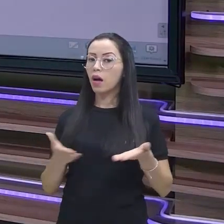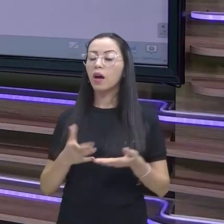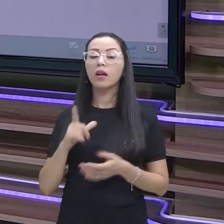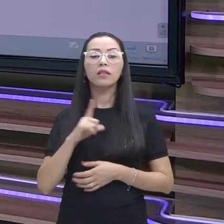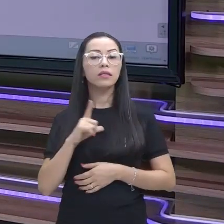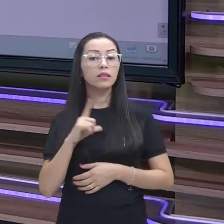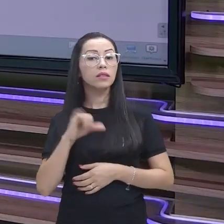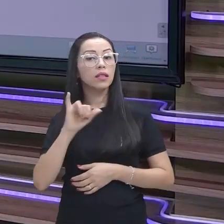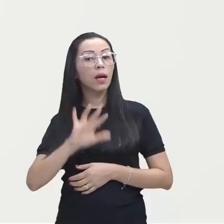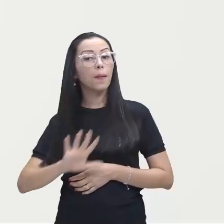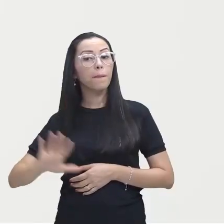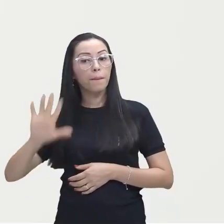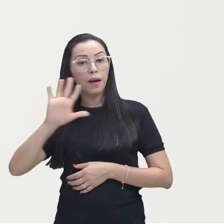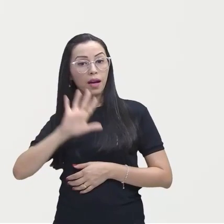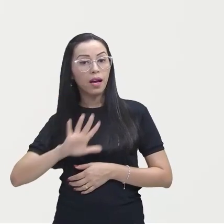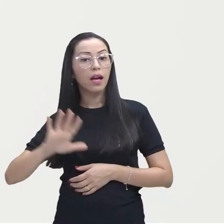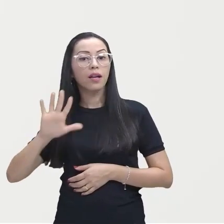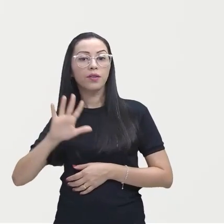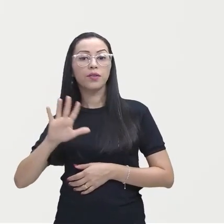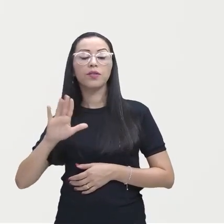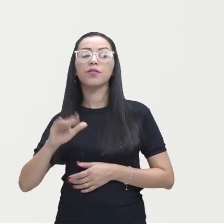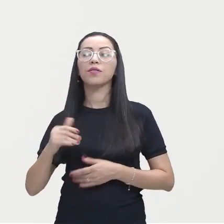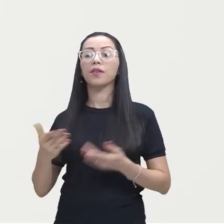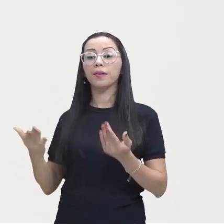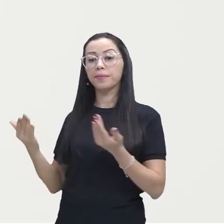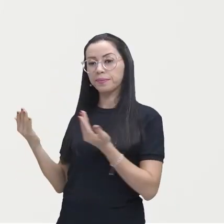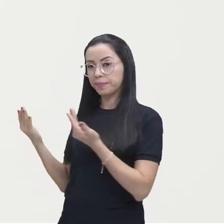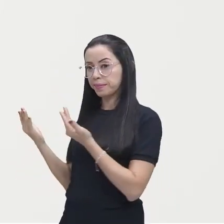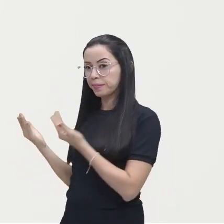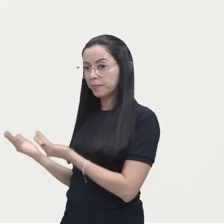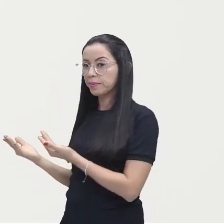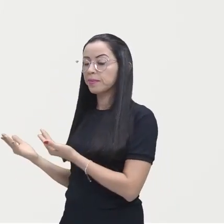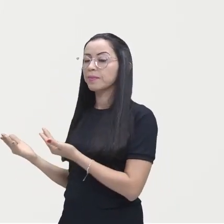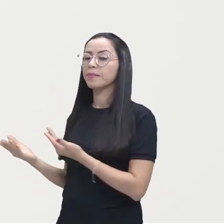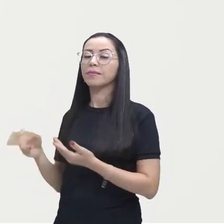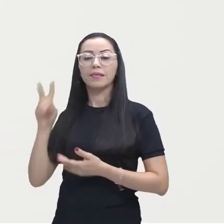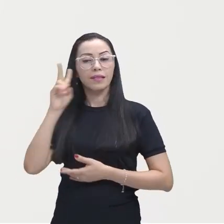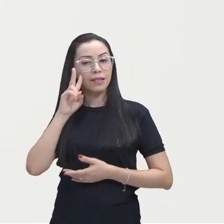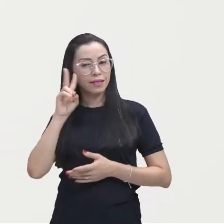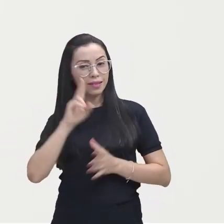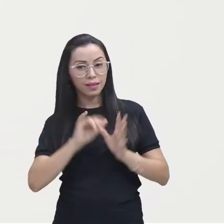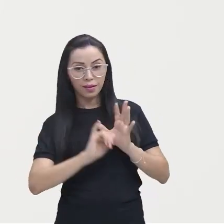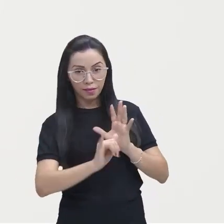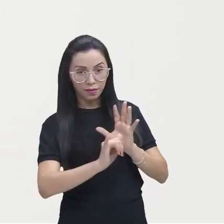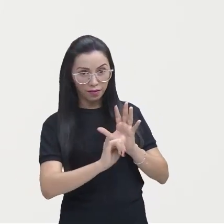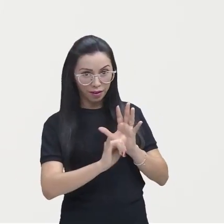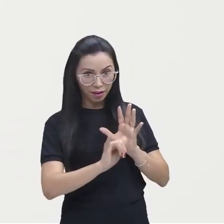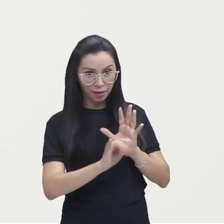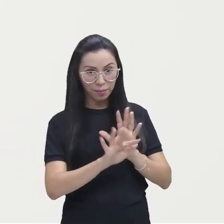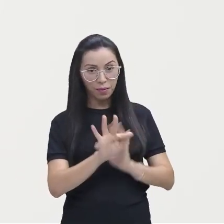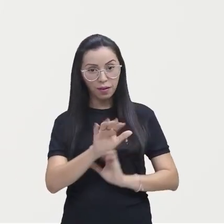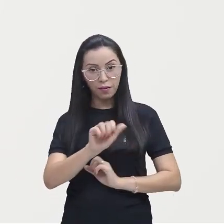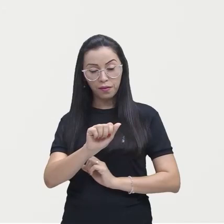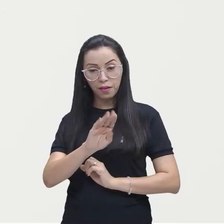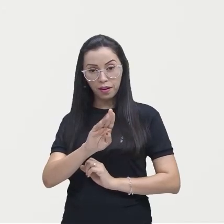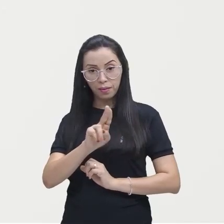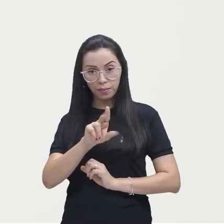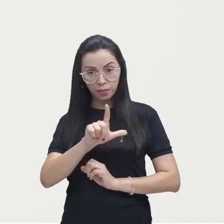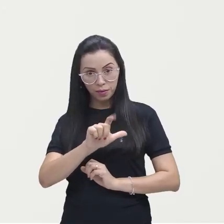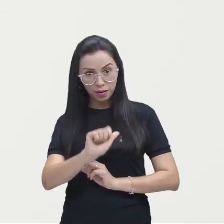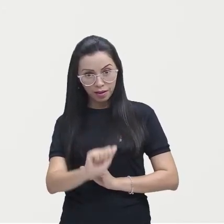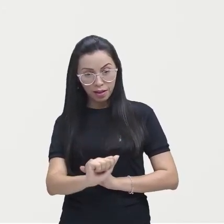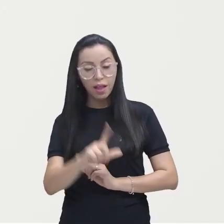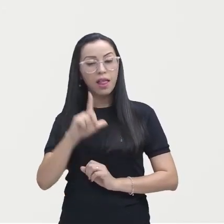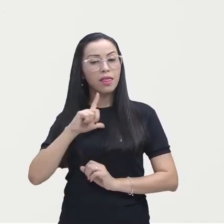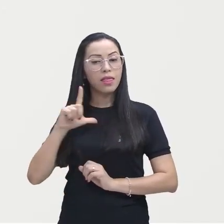aqui no nosso Exercitando, a imagem da nossa fábula. Aqui nós temos um leãozinho